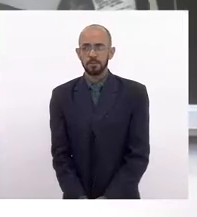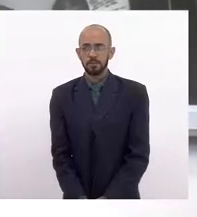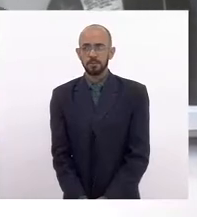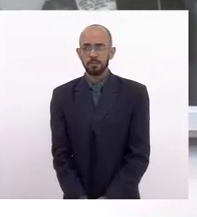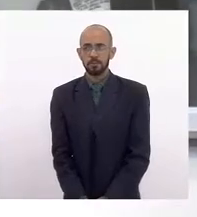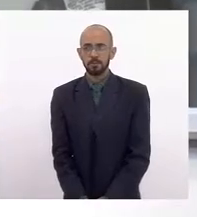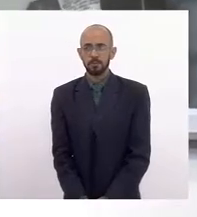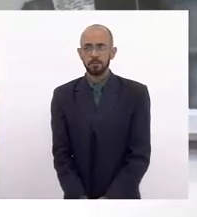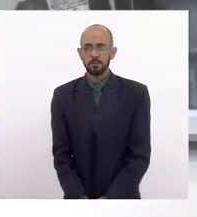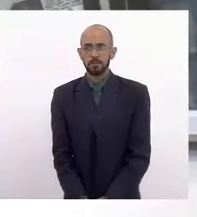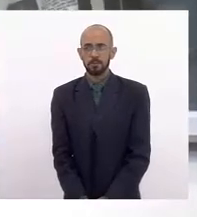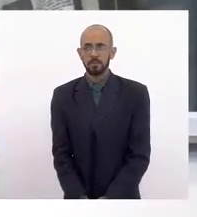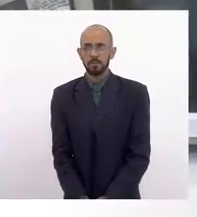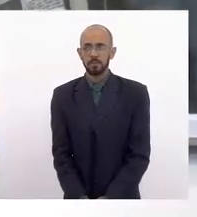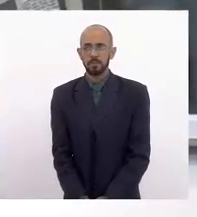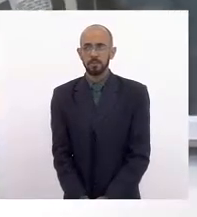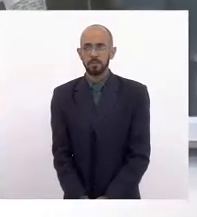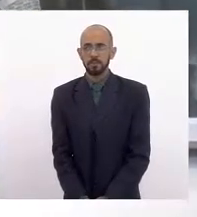E aí